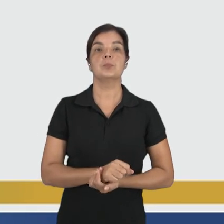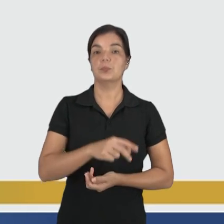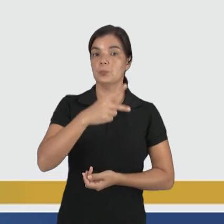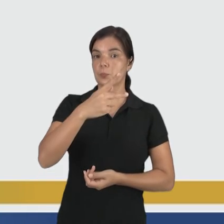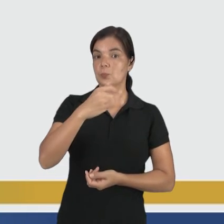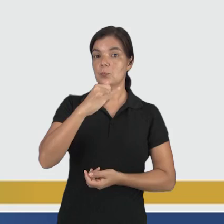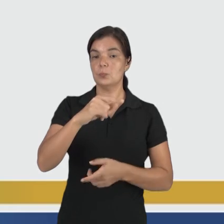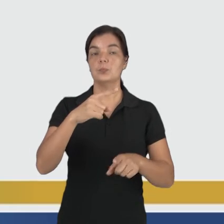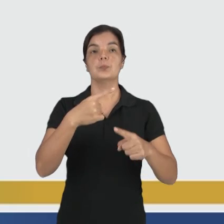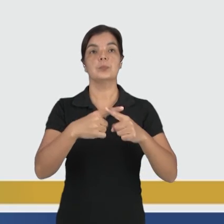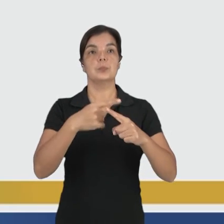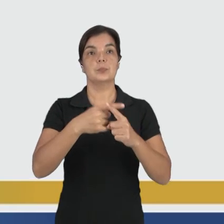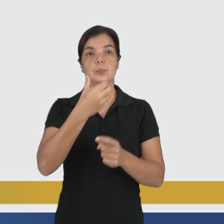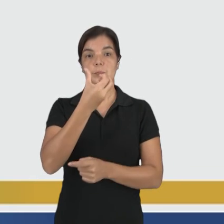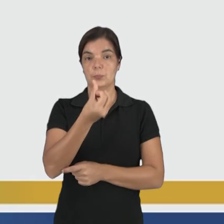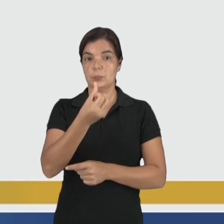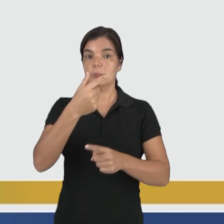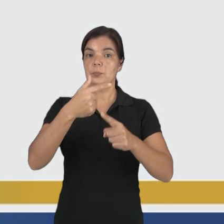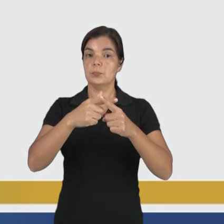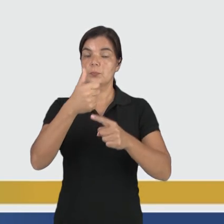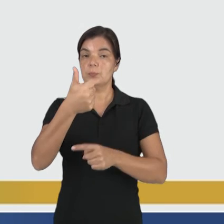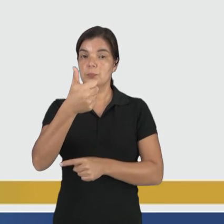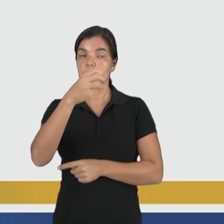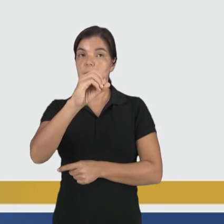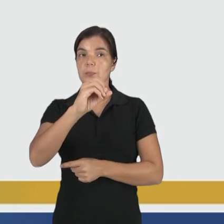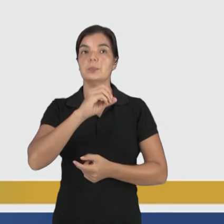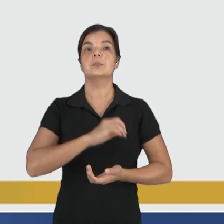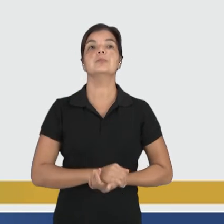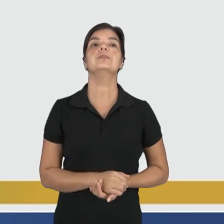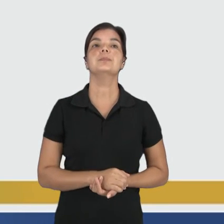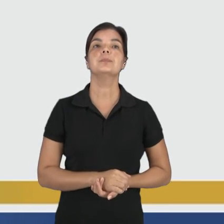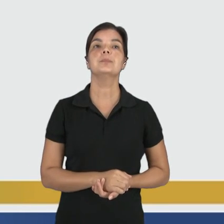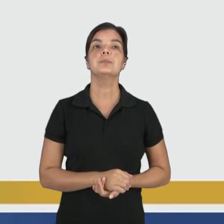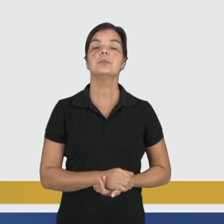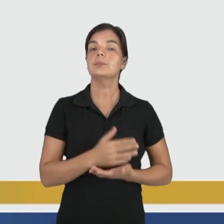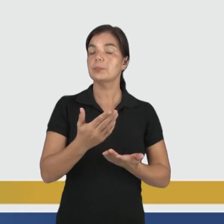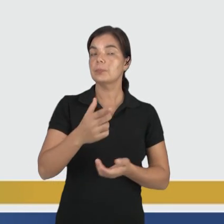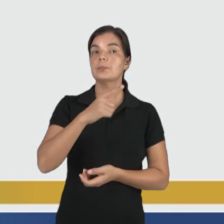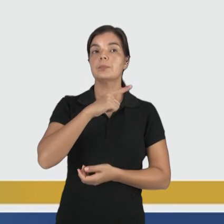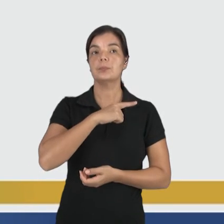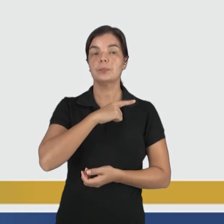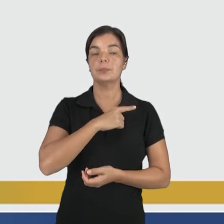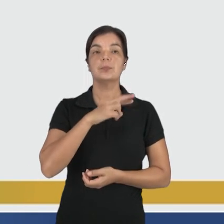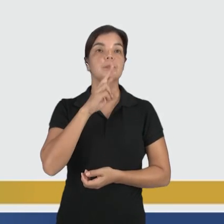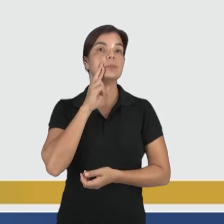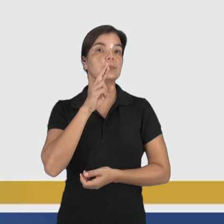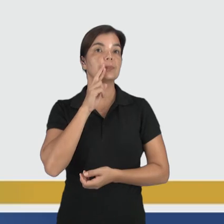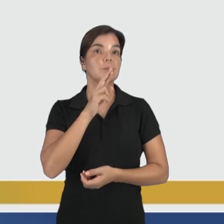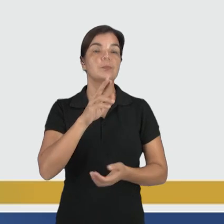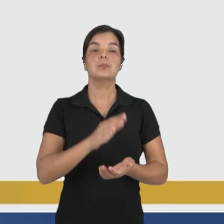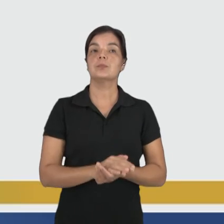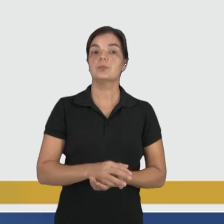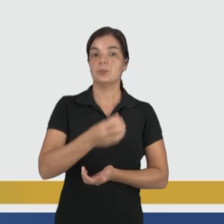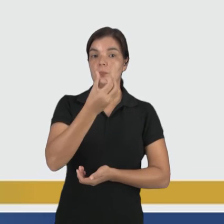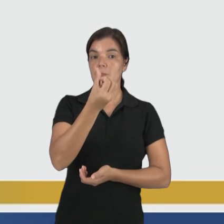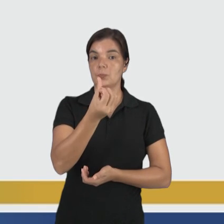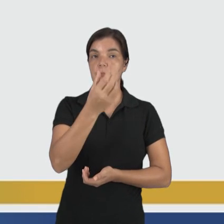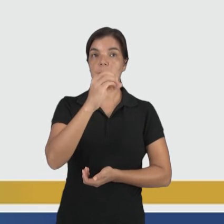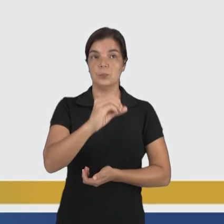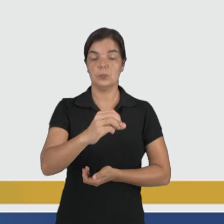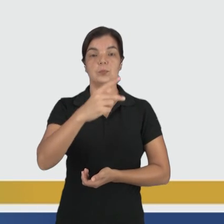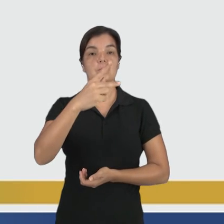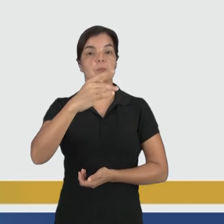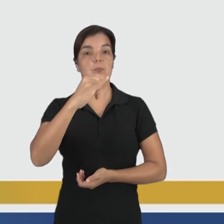π multiplicado por 6 e por 10. E aí temos como resposta da área lateral